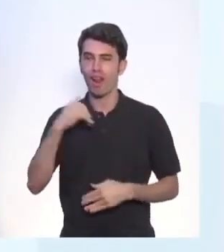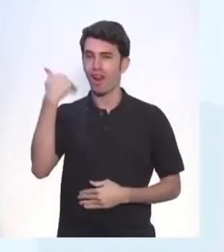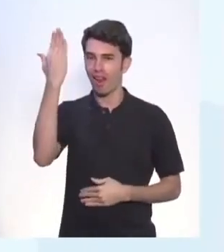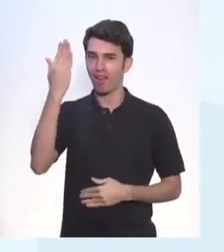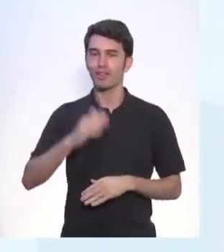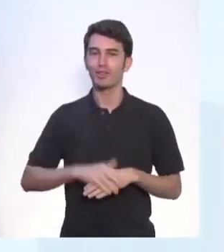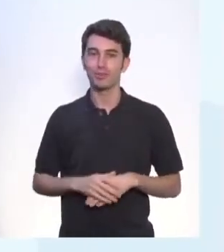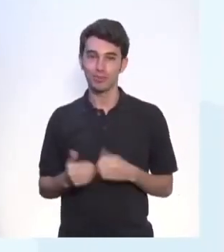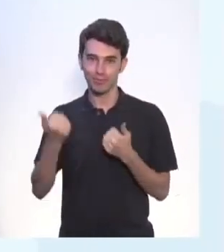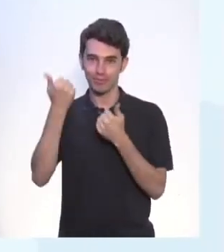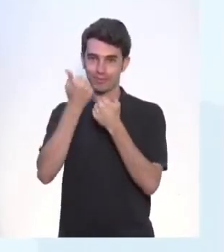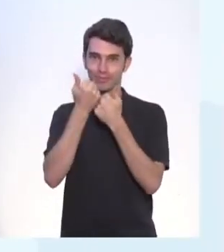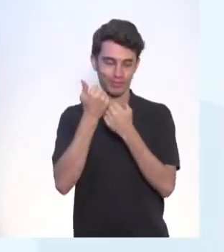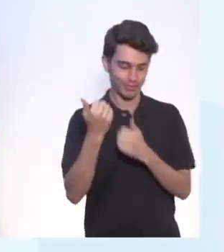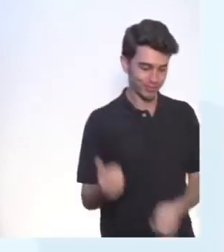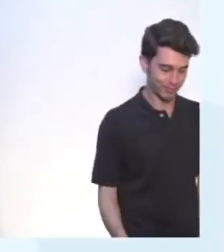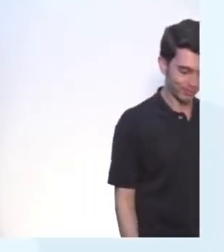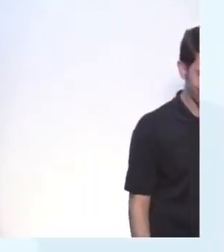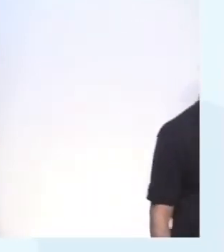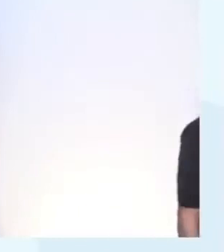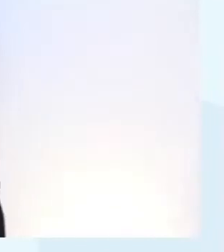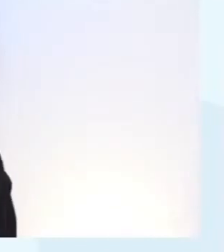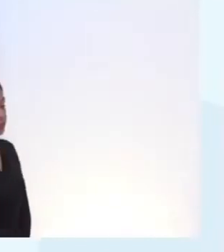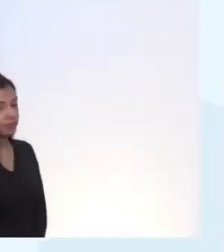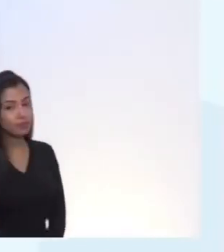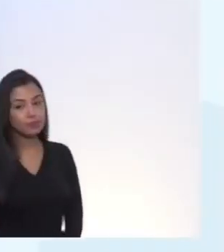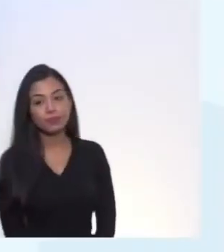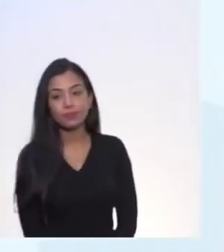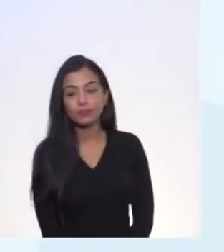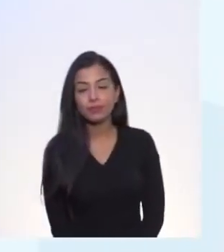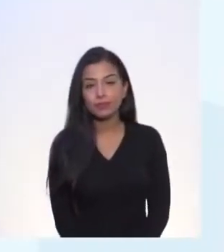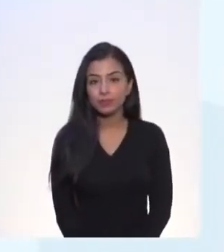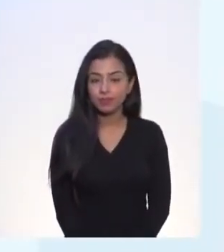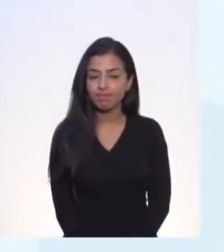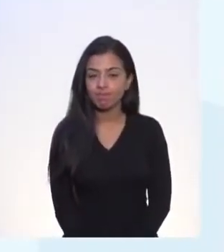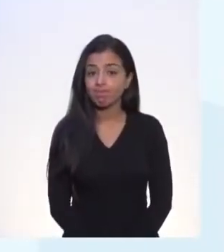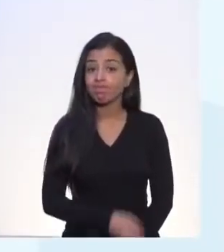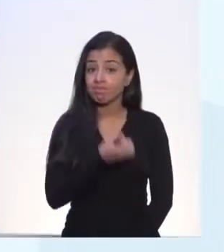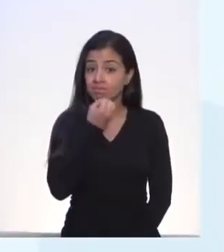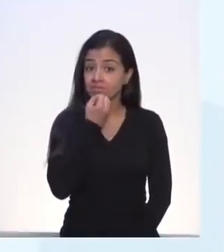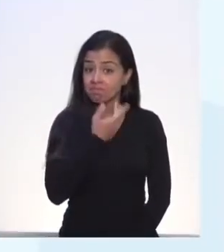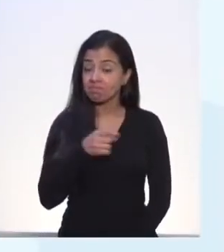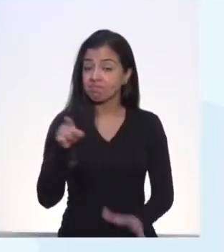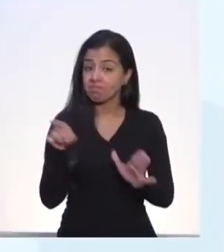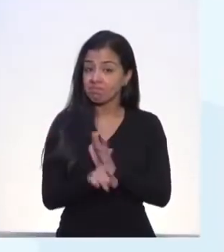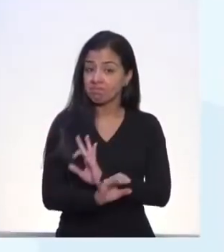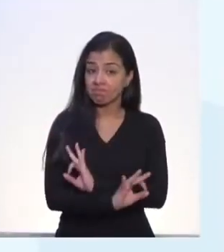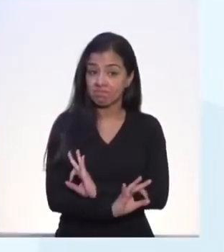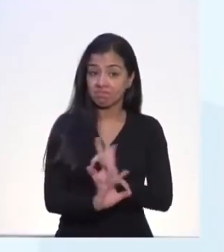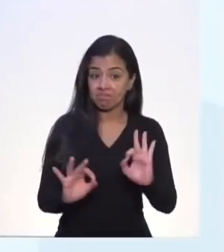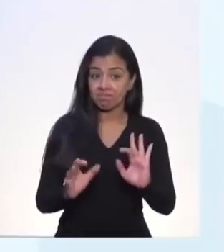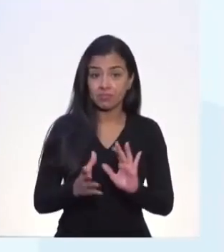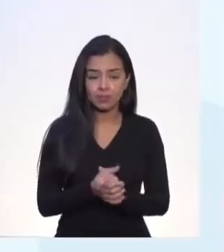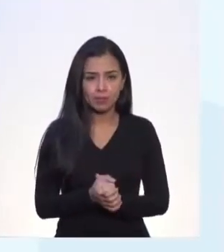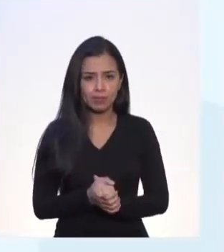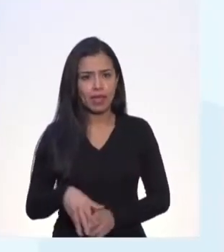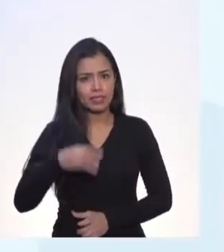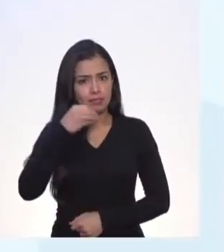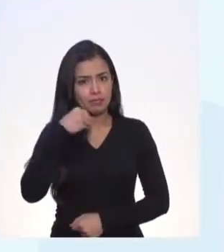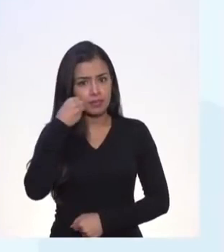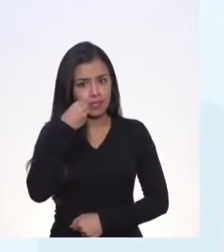Muito bem. A outra pergunta, essa experiência é mais um passo para você ir para o espaço no futuro?